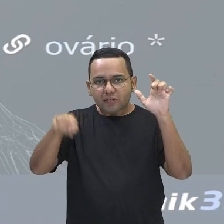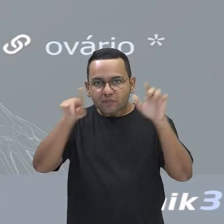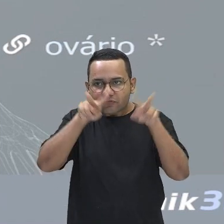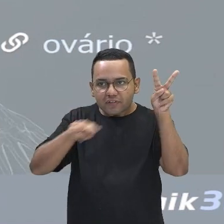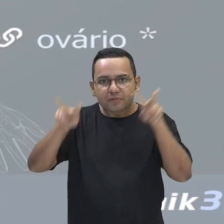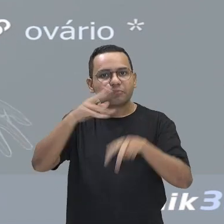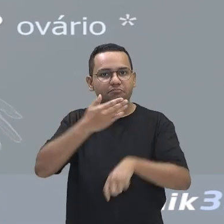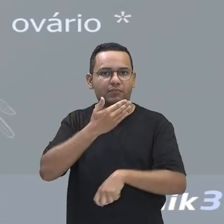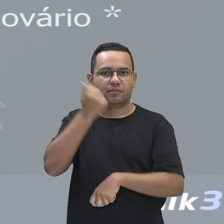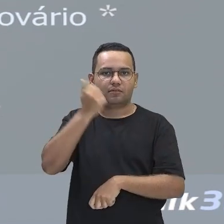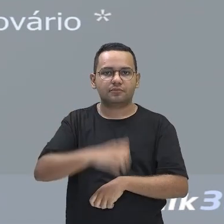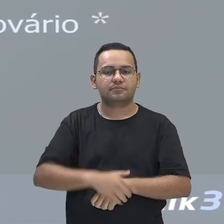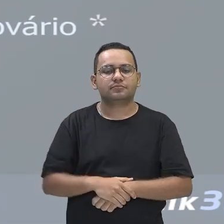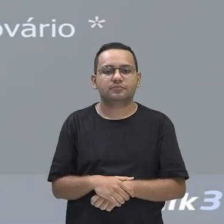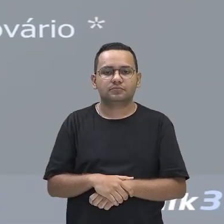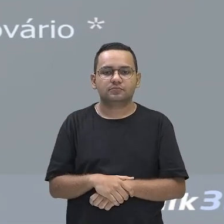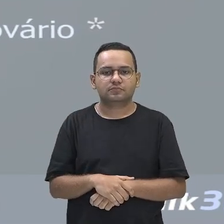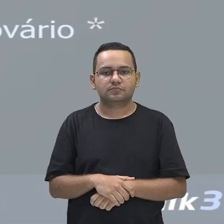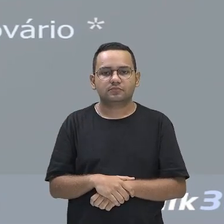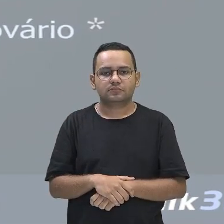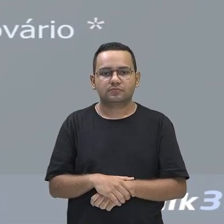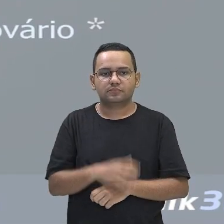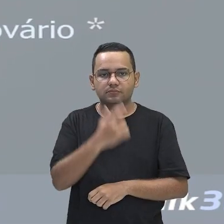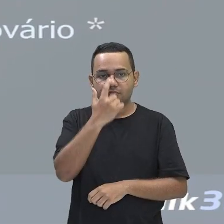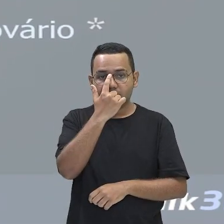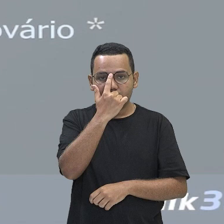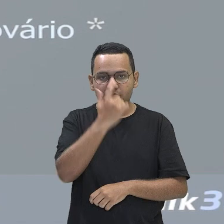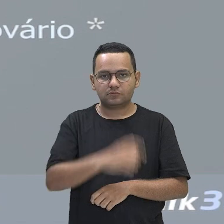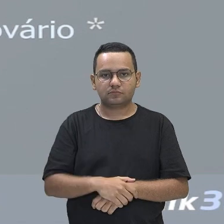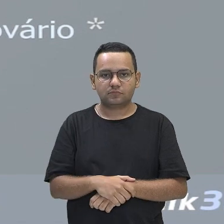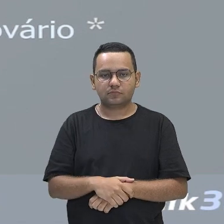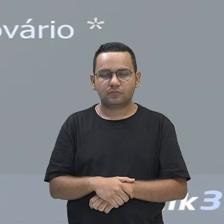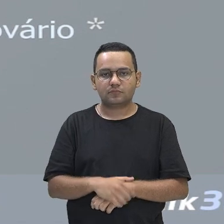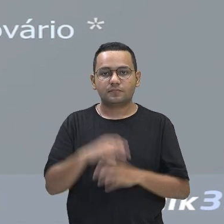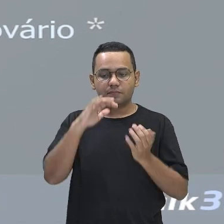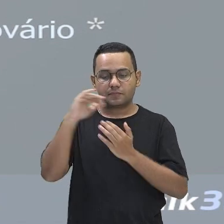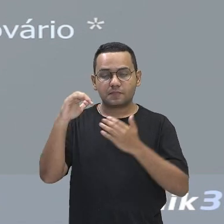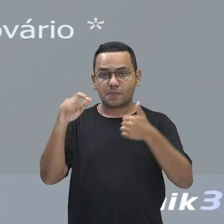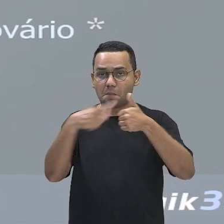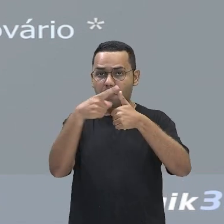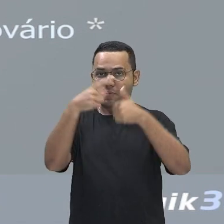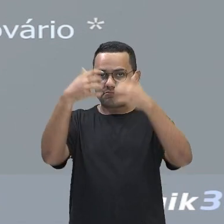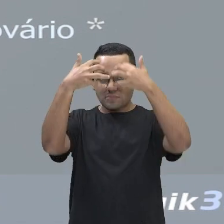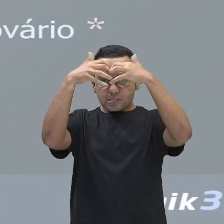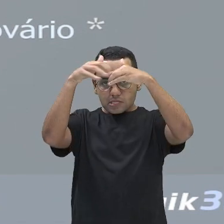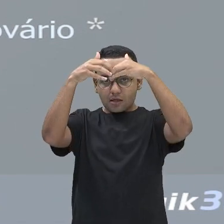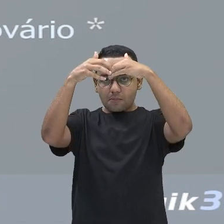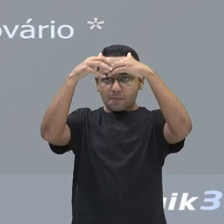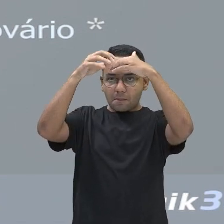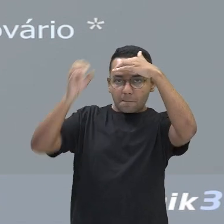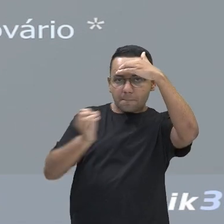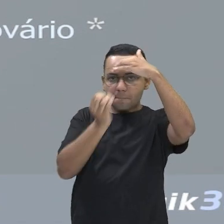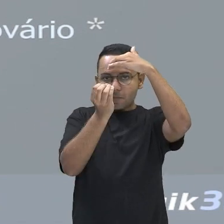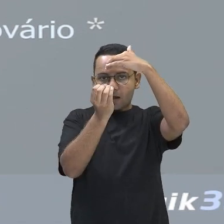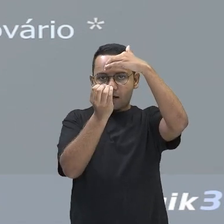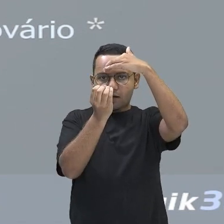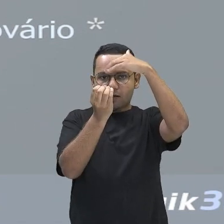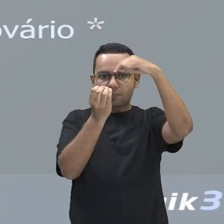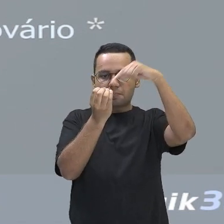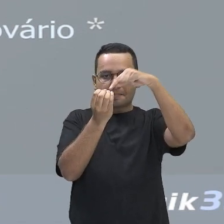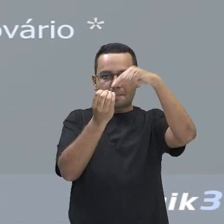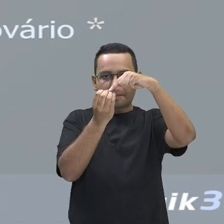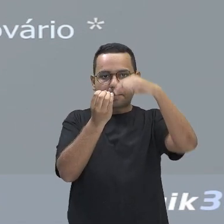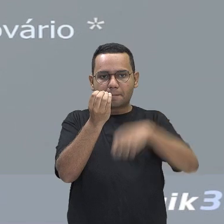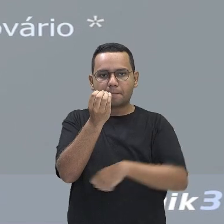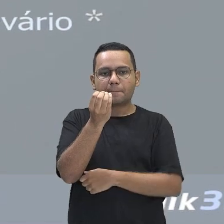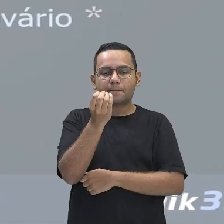visualização. A primeira delas, localizadas lá no cérebro, no centro, logo abaixo da massa encefálica, da massa do